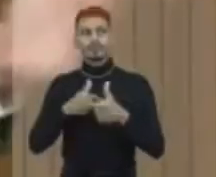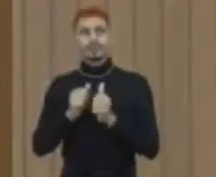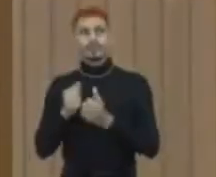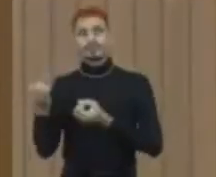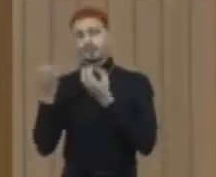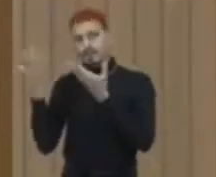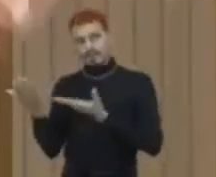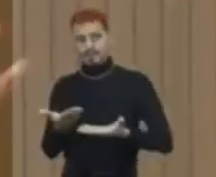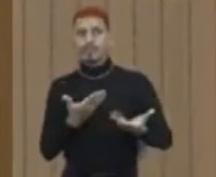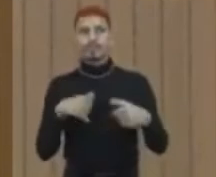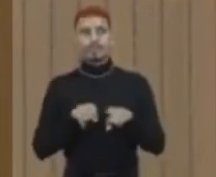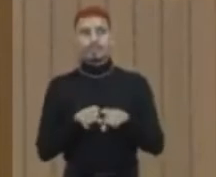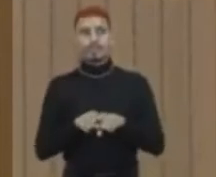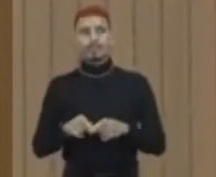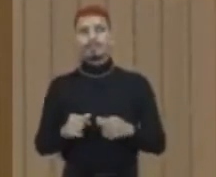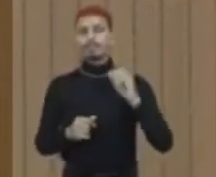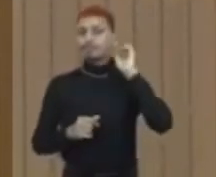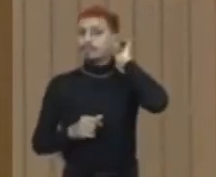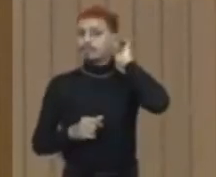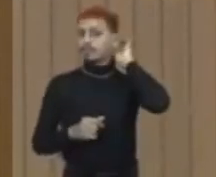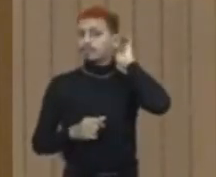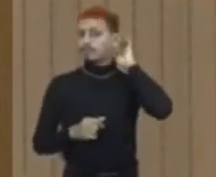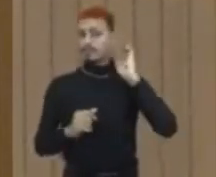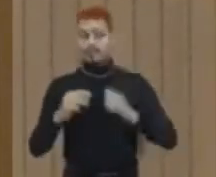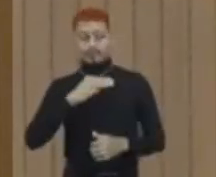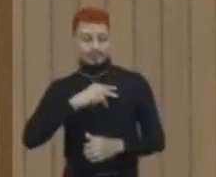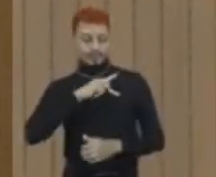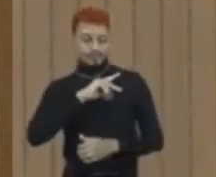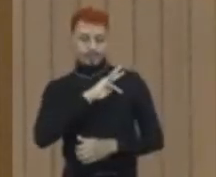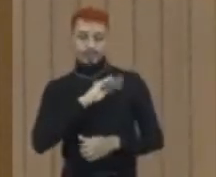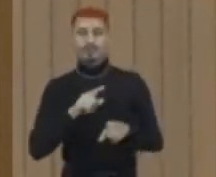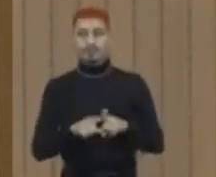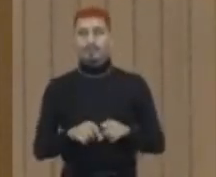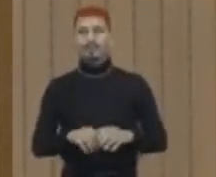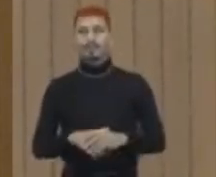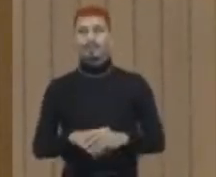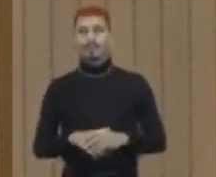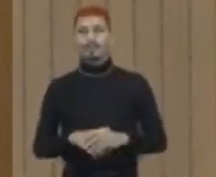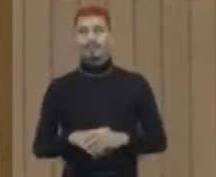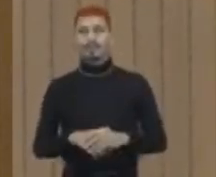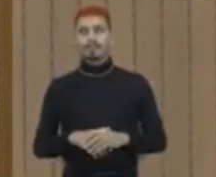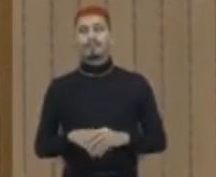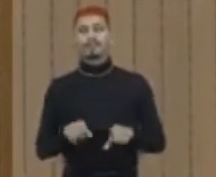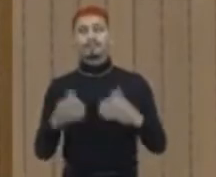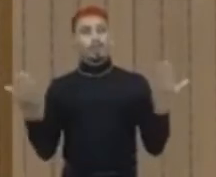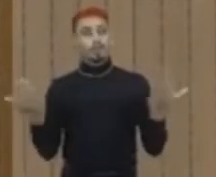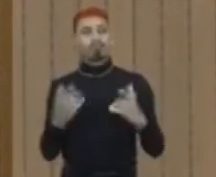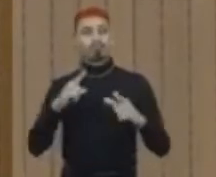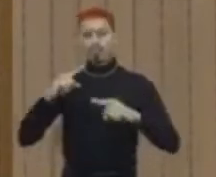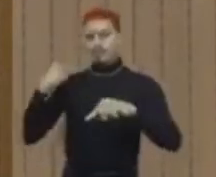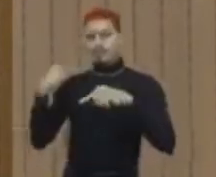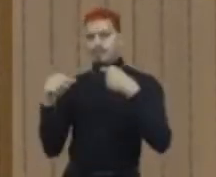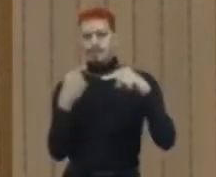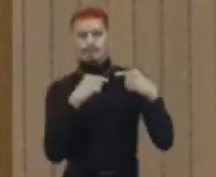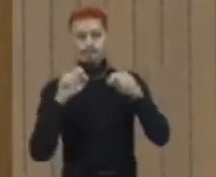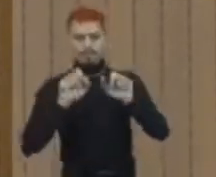Muito bem-vindo à nossa casa. O Ministério Público Federal também é a casa da discussão dos grandes casos